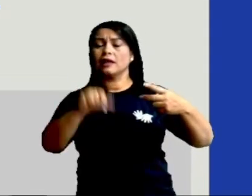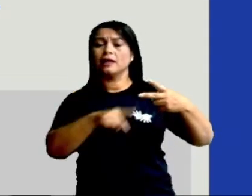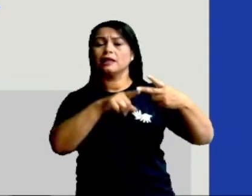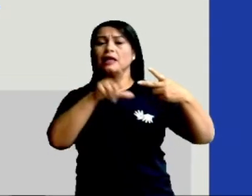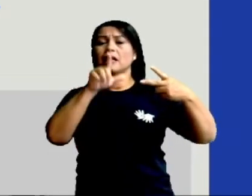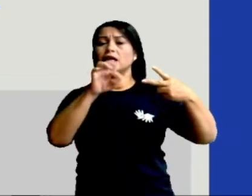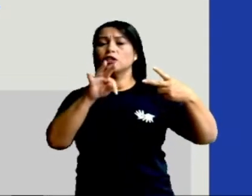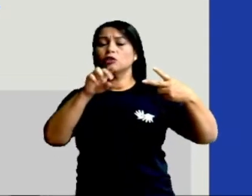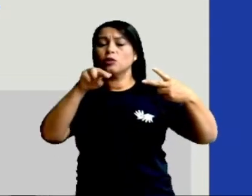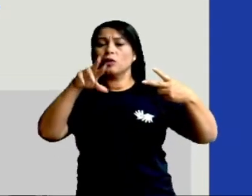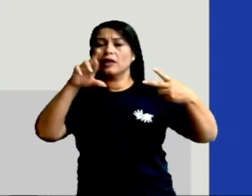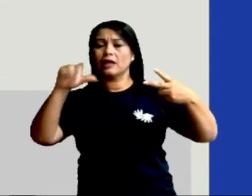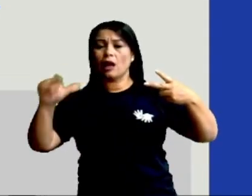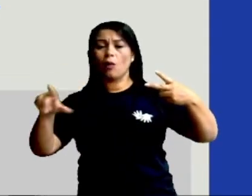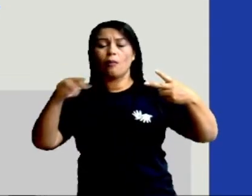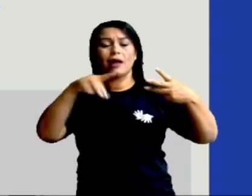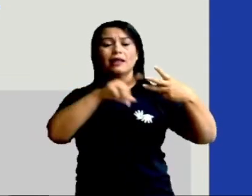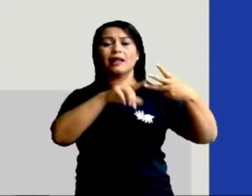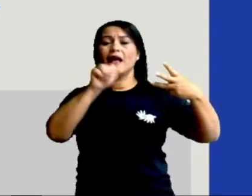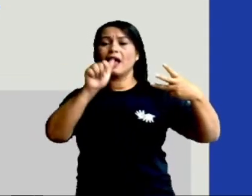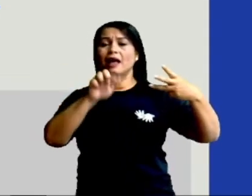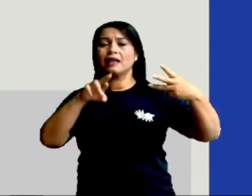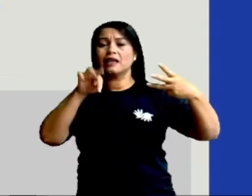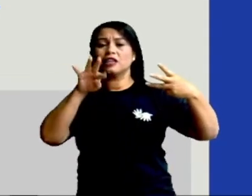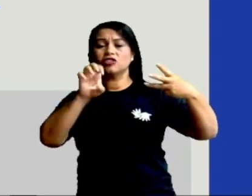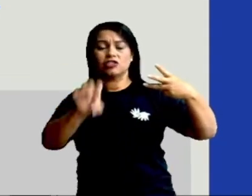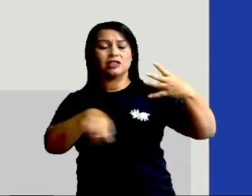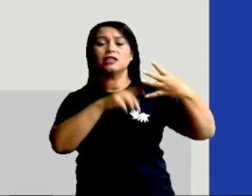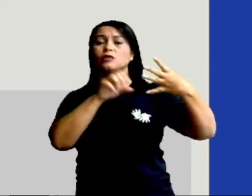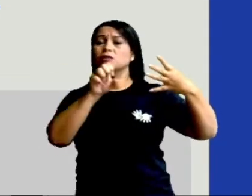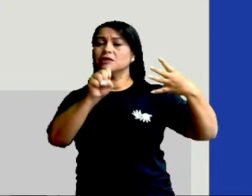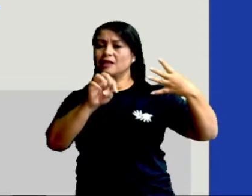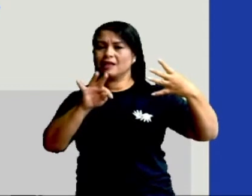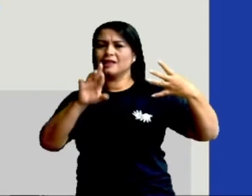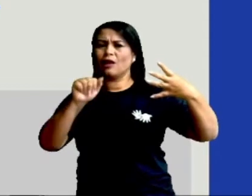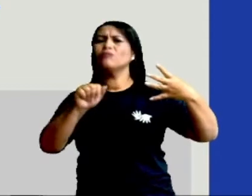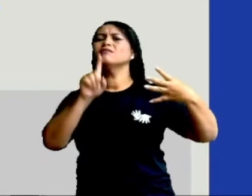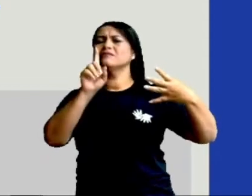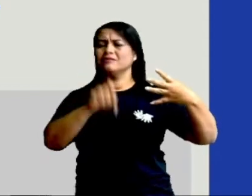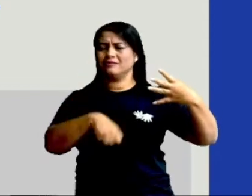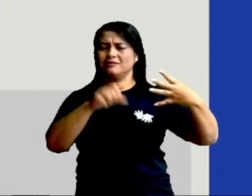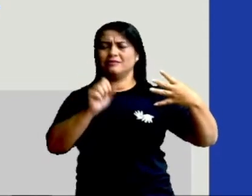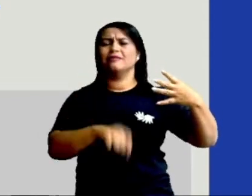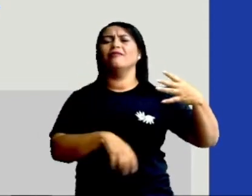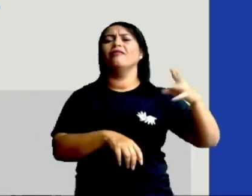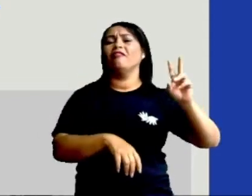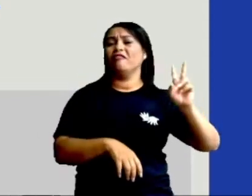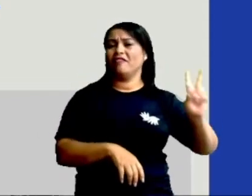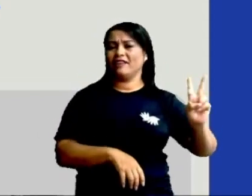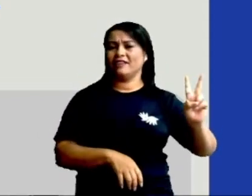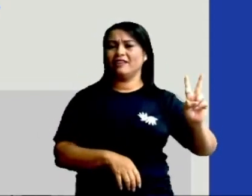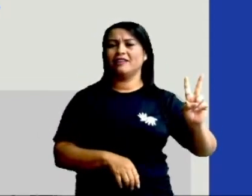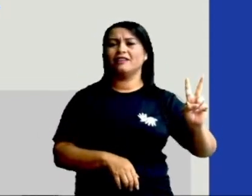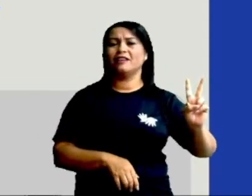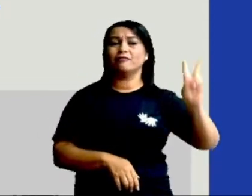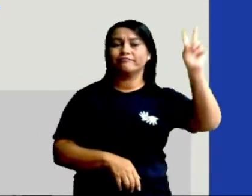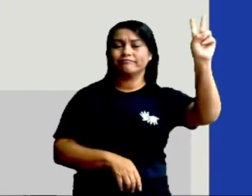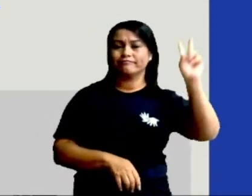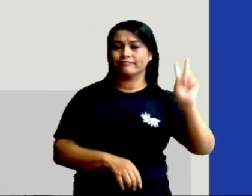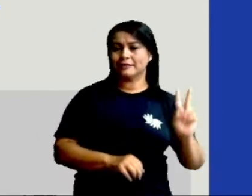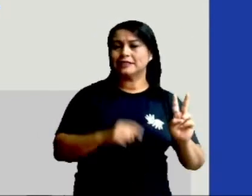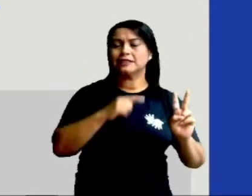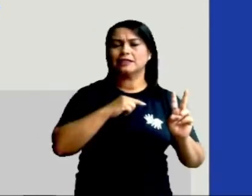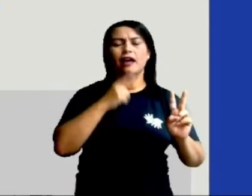litoral Mata Agreste e Sertão verdadeiro acabamos de ver isso não foi essas subdivisões